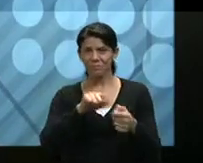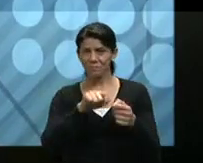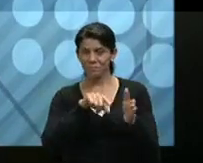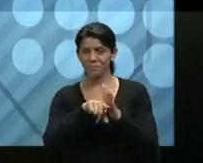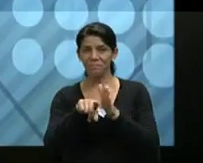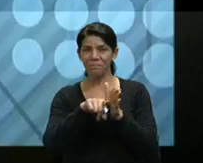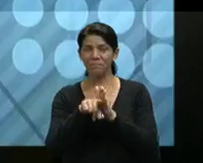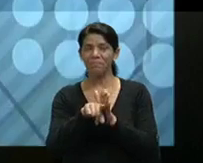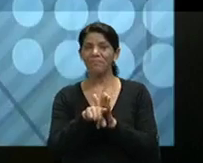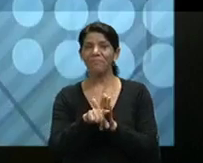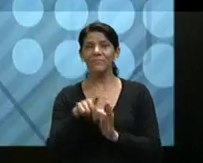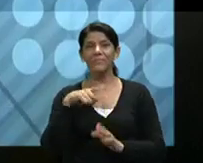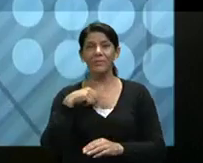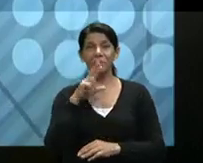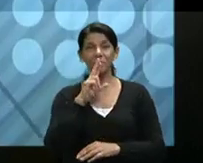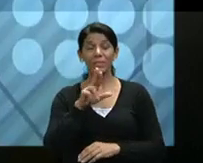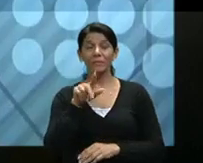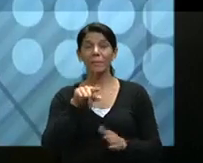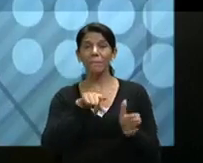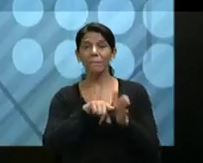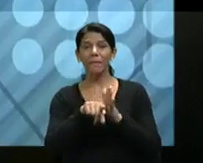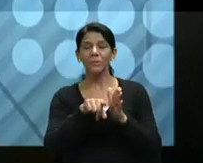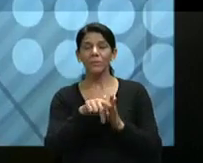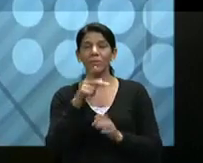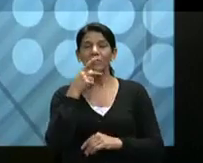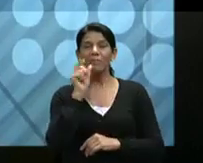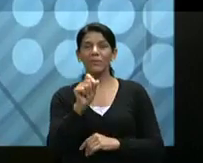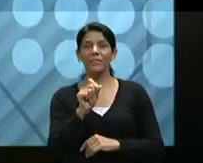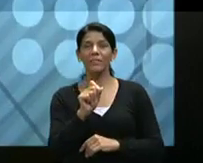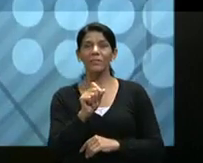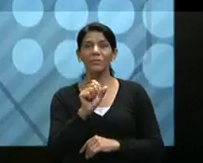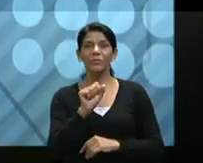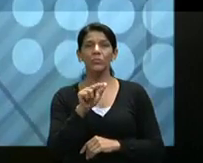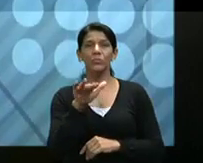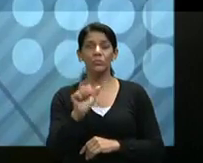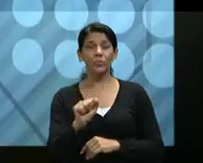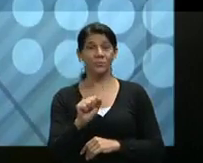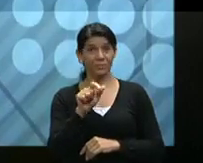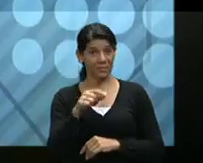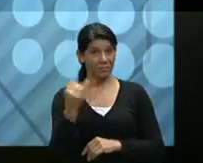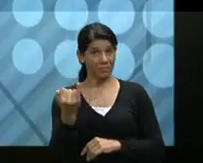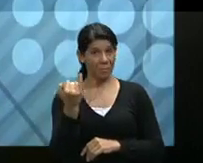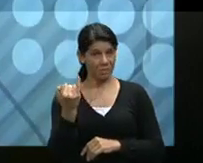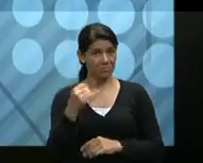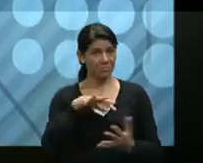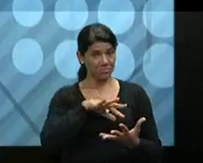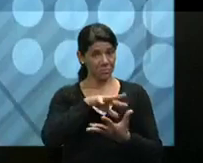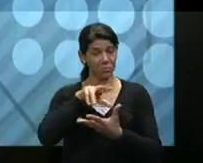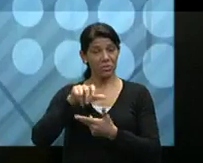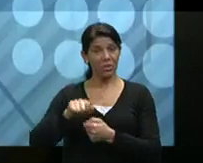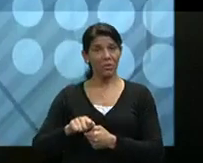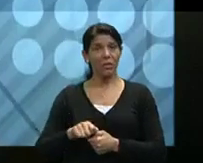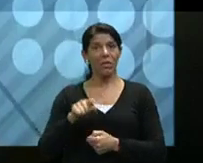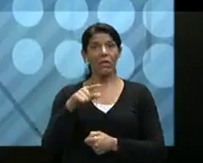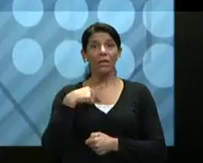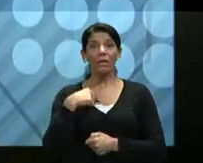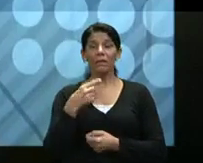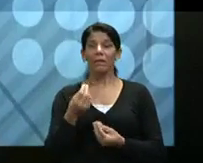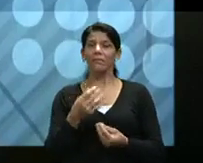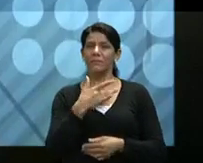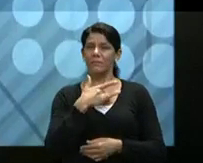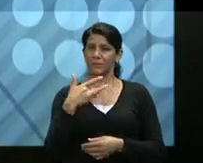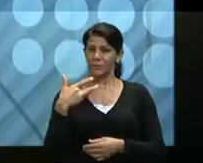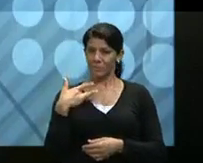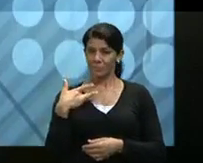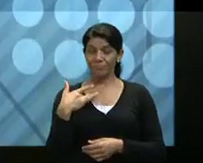né? E vou responder aqui uma pergunta que fala onde o SUS ele é a referência mundial, né, e a universalização de